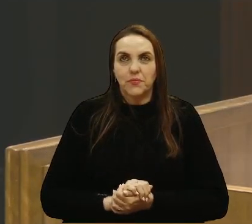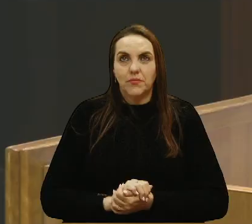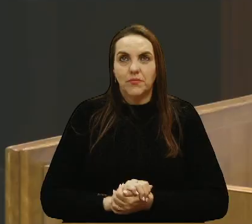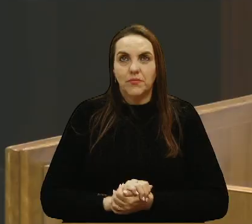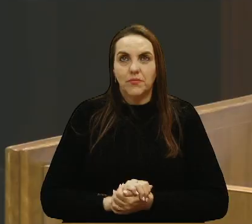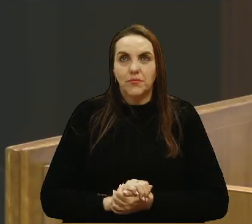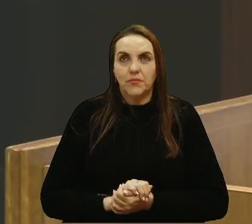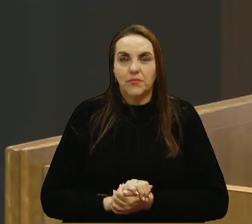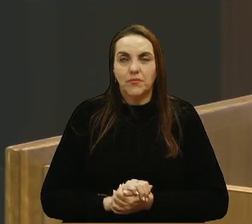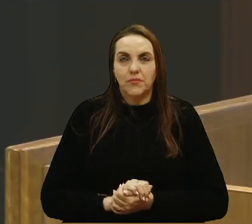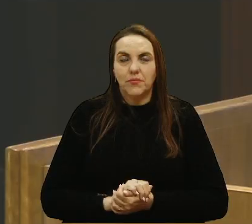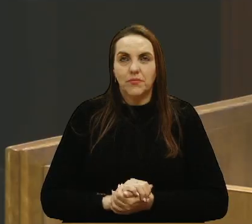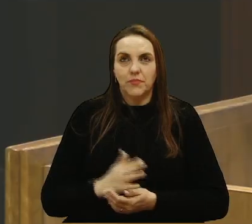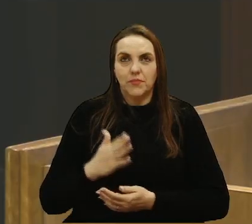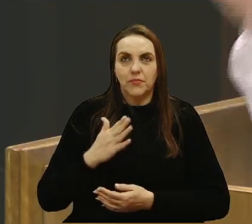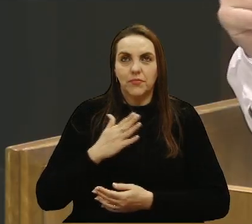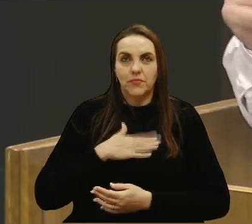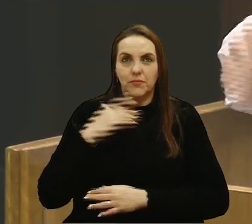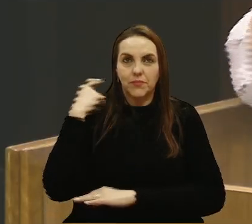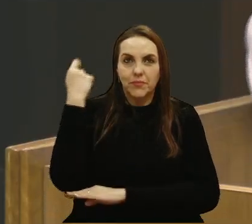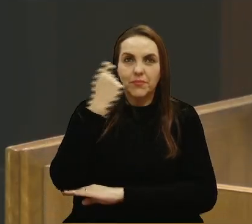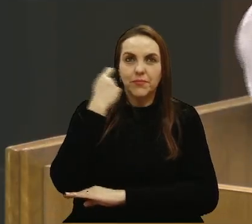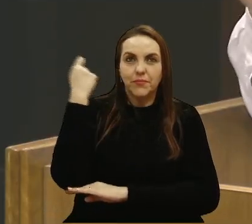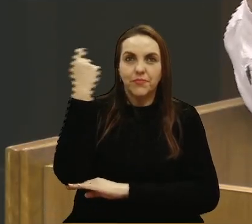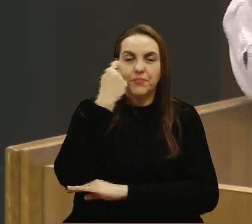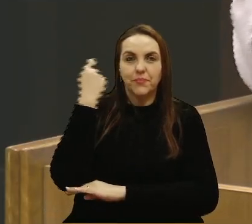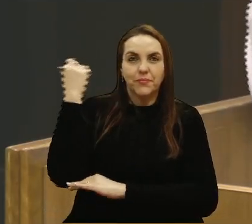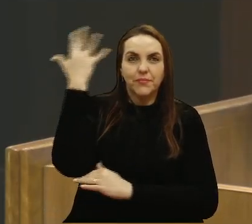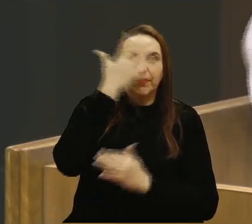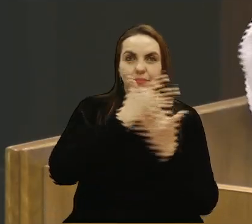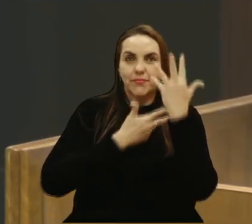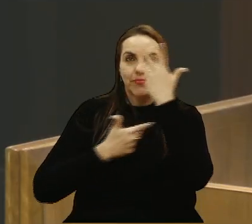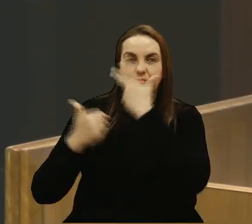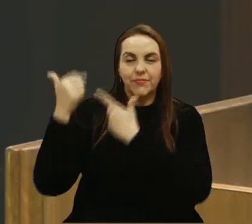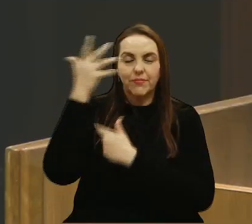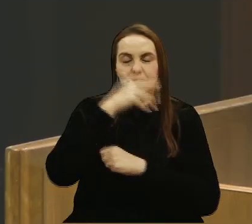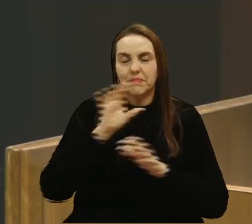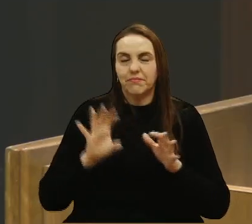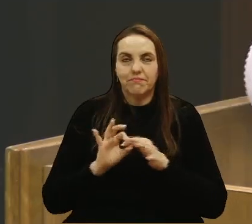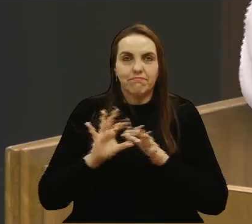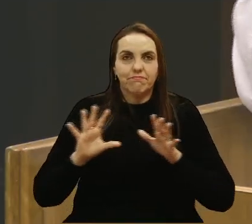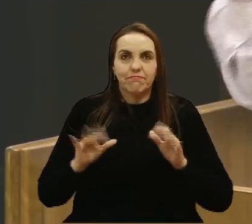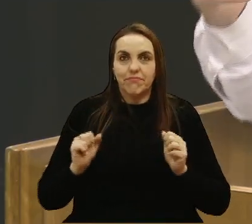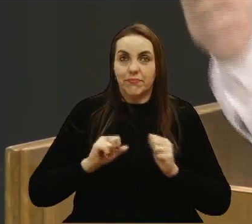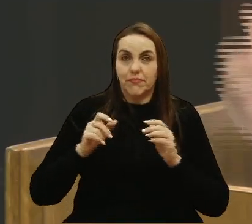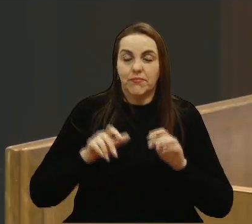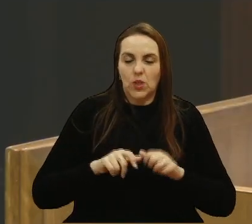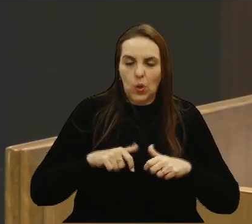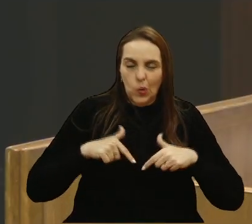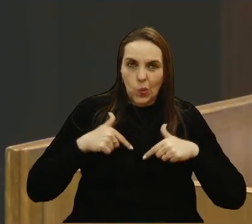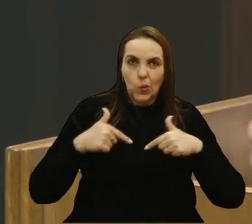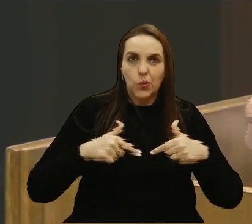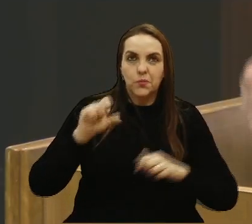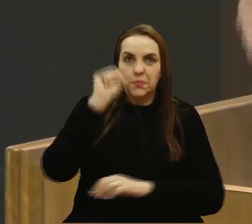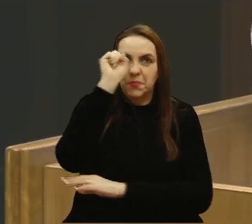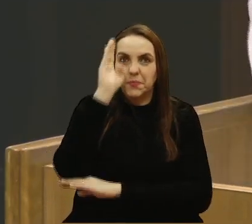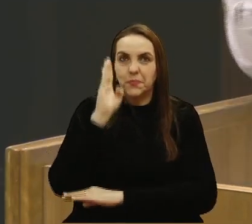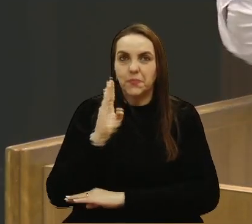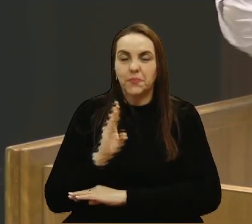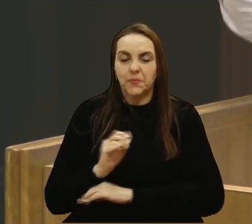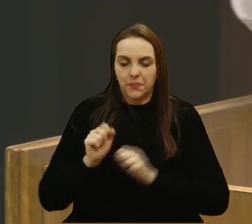Ó meu Rio Grande, de encantos mil, disposto a tudo pelo